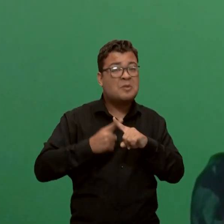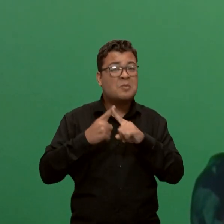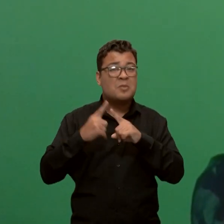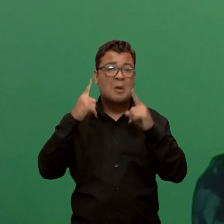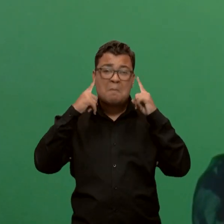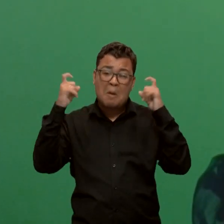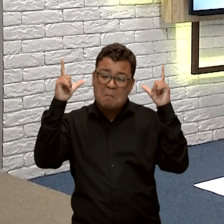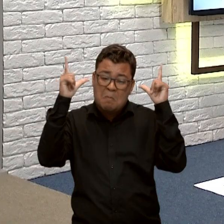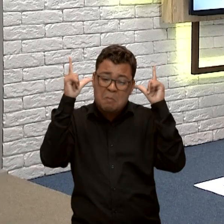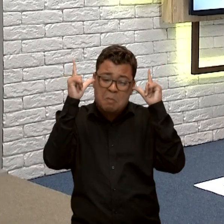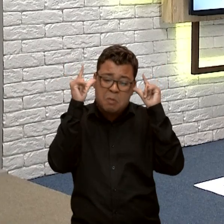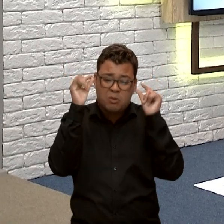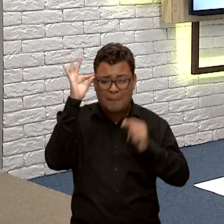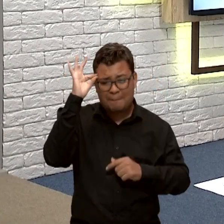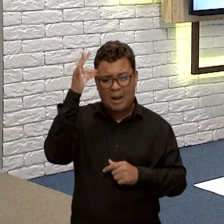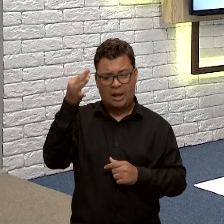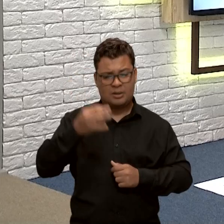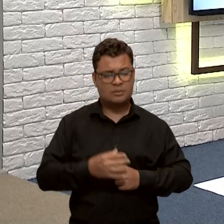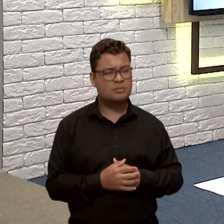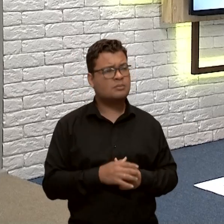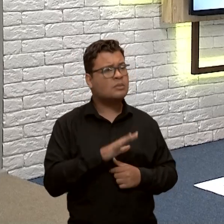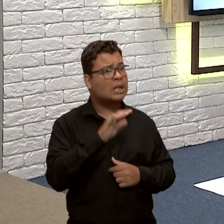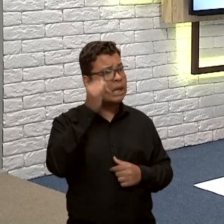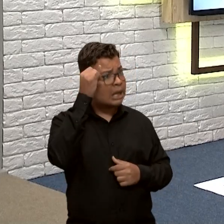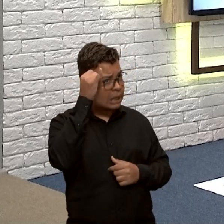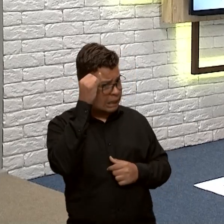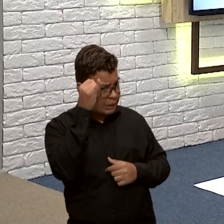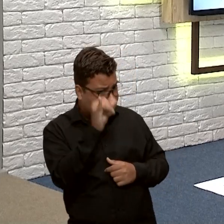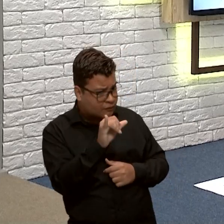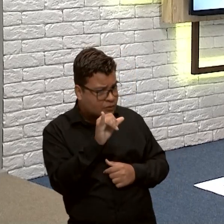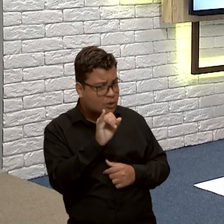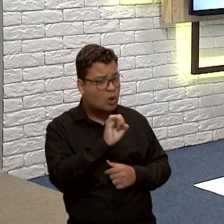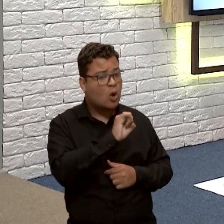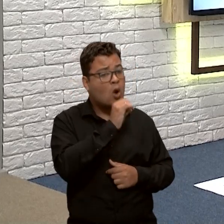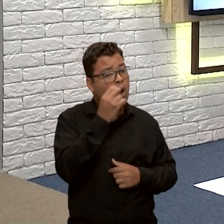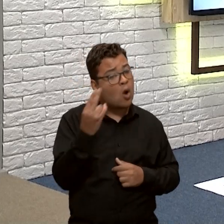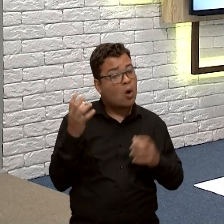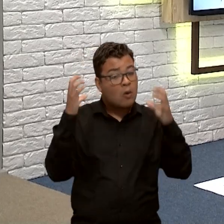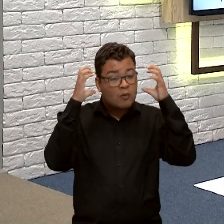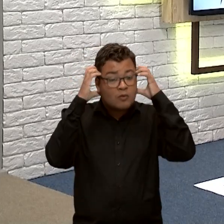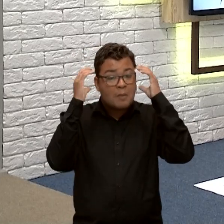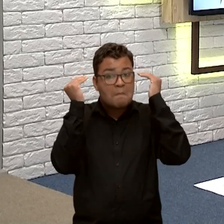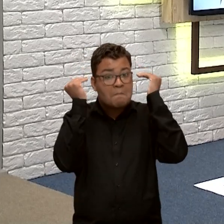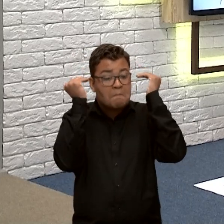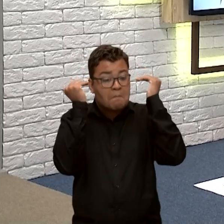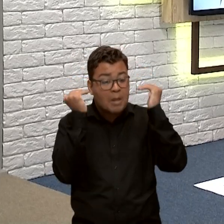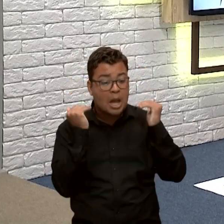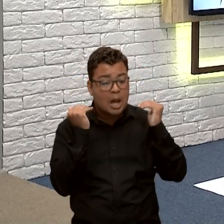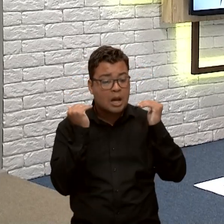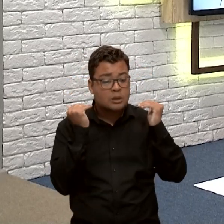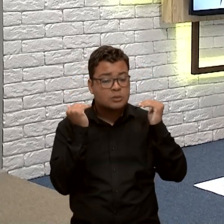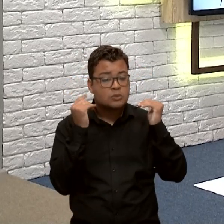né? Evitar mesmo ou manter o volume baixo já é bom?